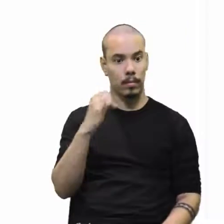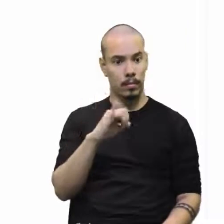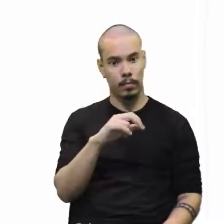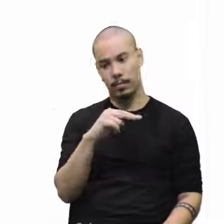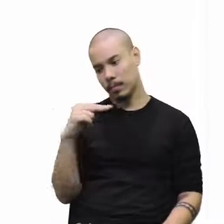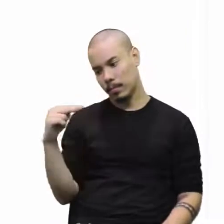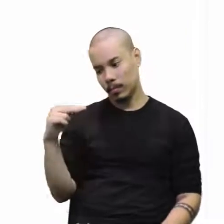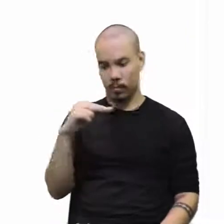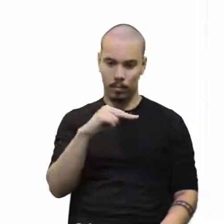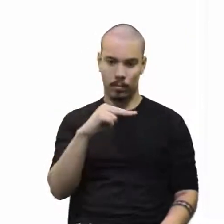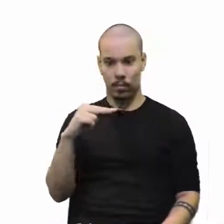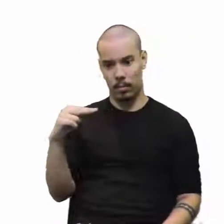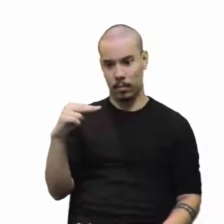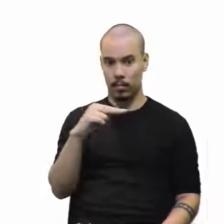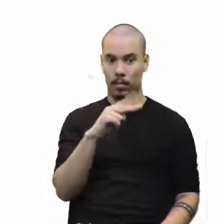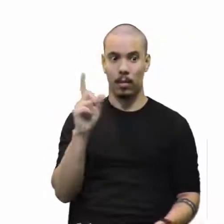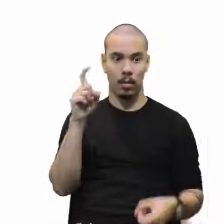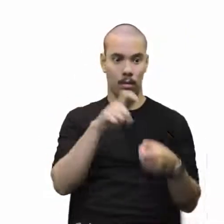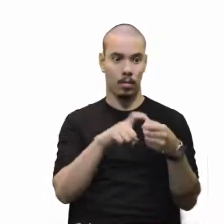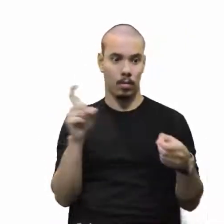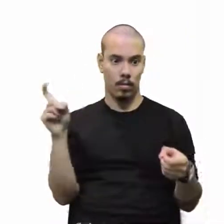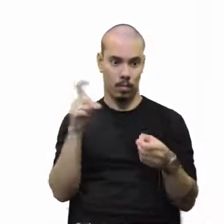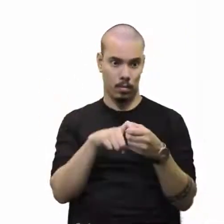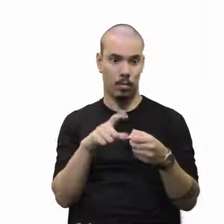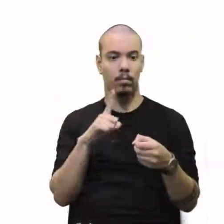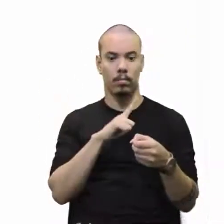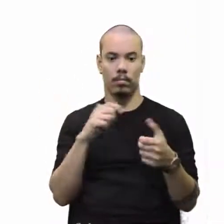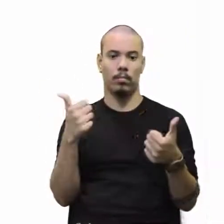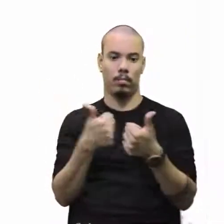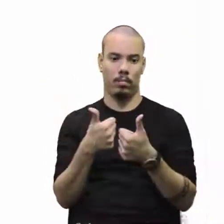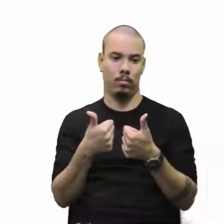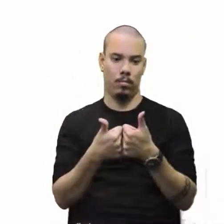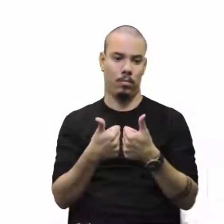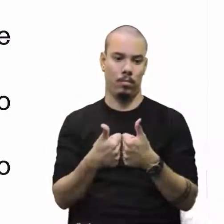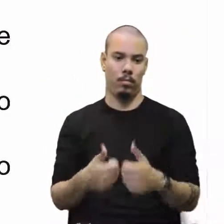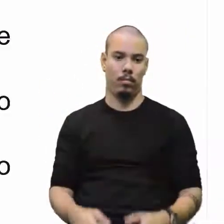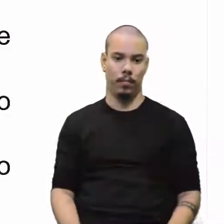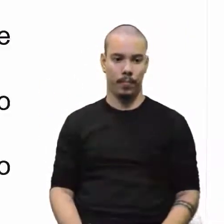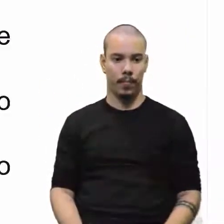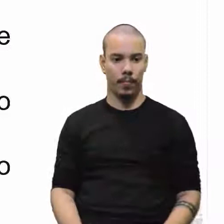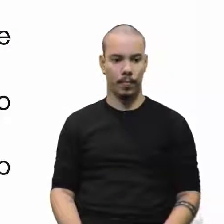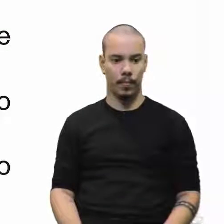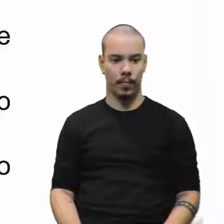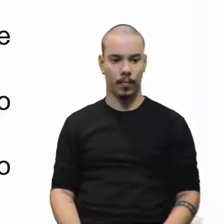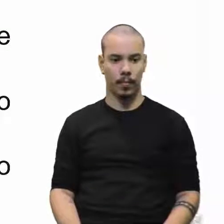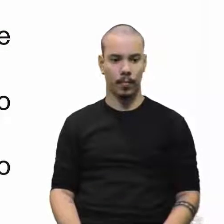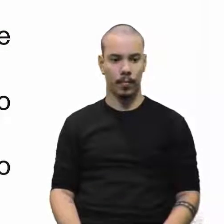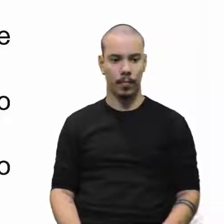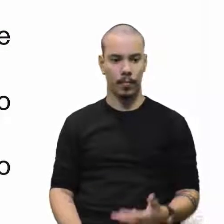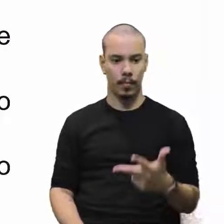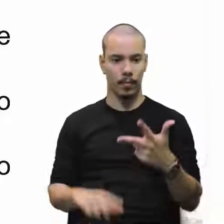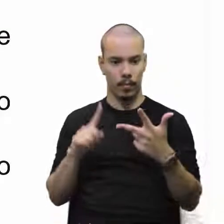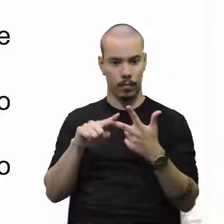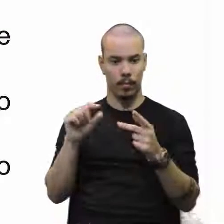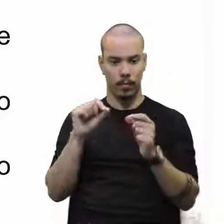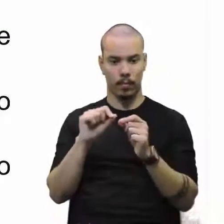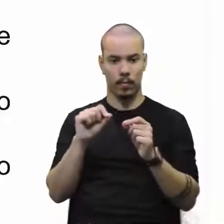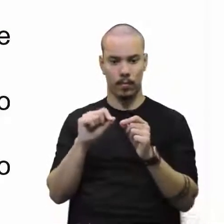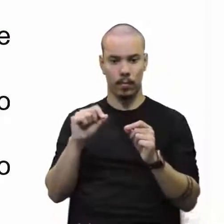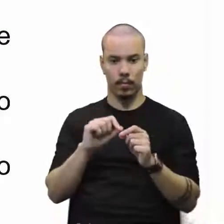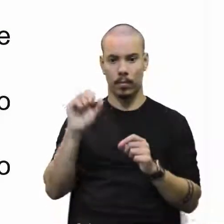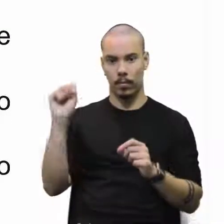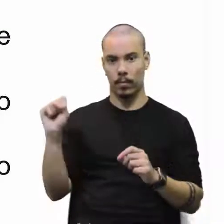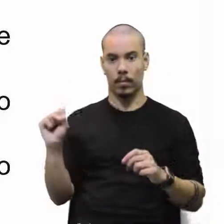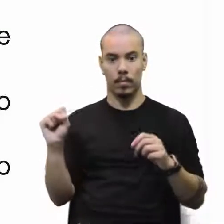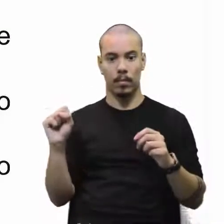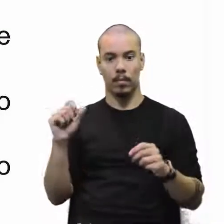estava indo e voltando, né? Aproxima o ímã... Só aproximando. Beleza. C. Faz com que o polo sul do